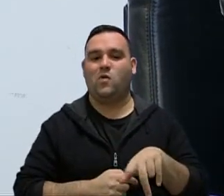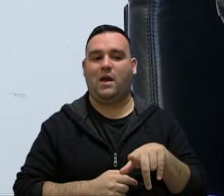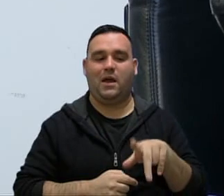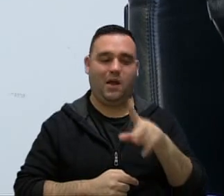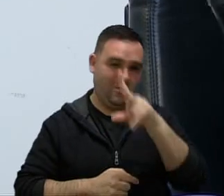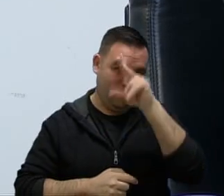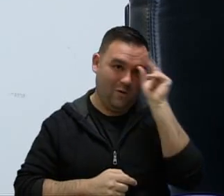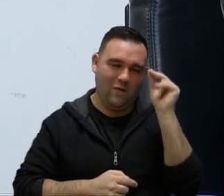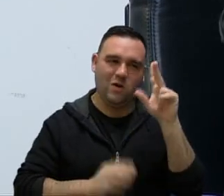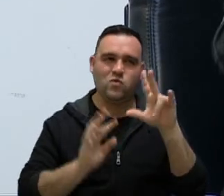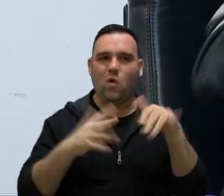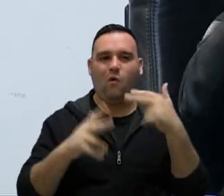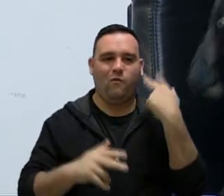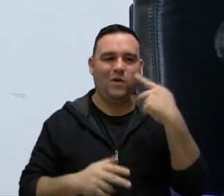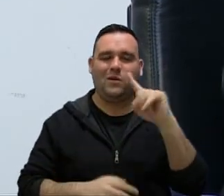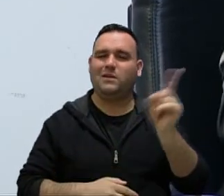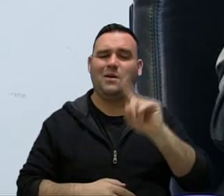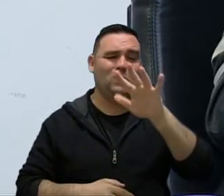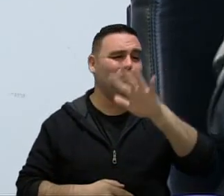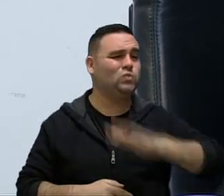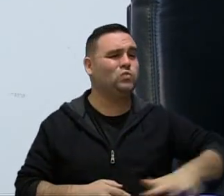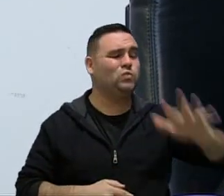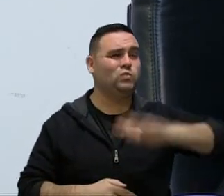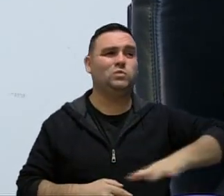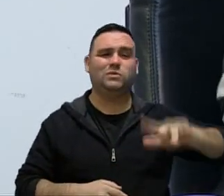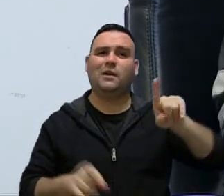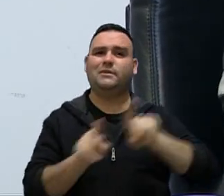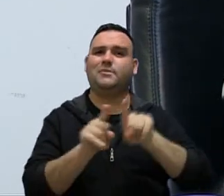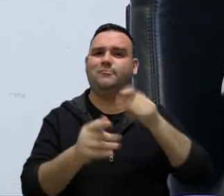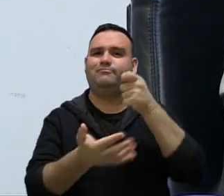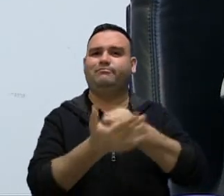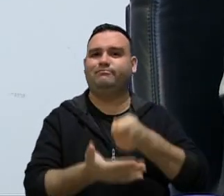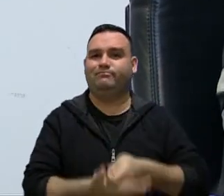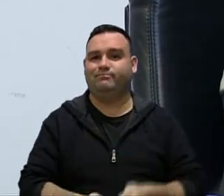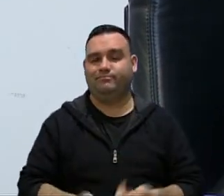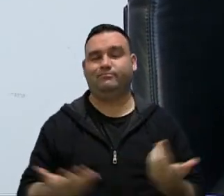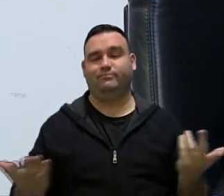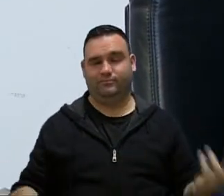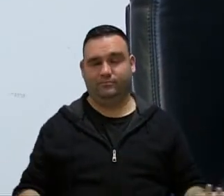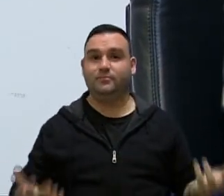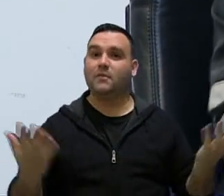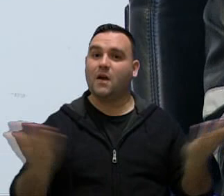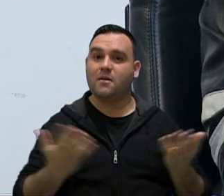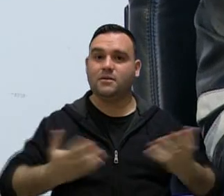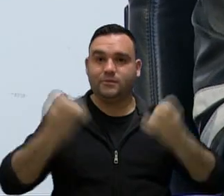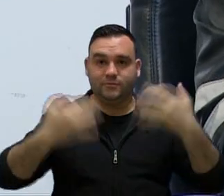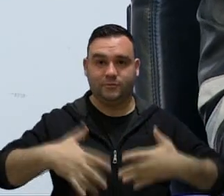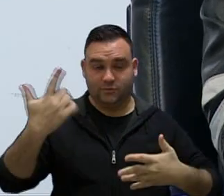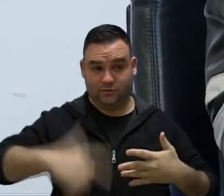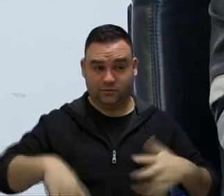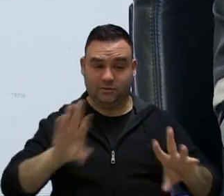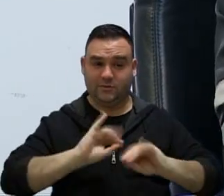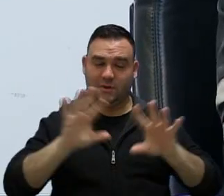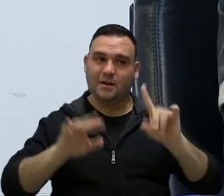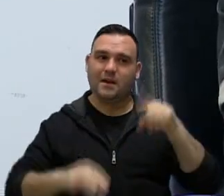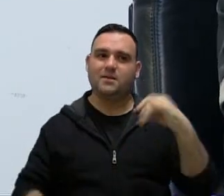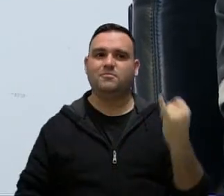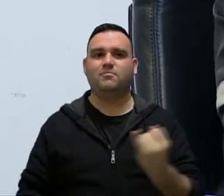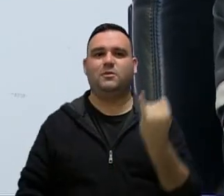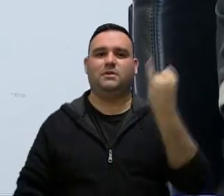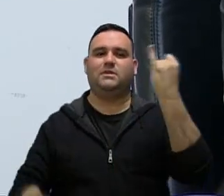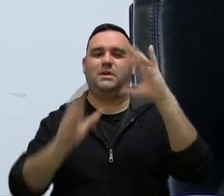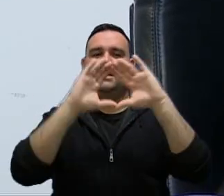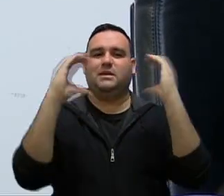próprio prefeito o próprio vereador é todo mundo todo mundo tá pagando essa conta então só para deixar mais uma vez claro a importância